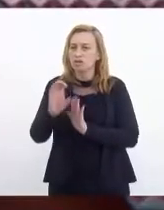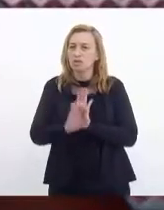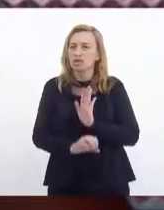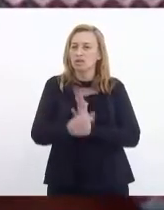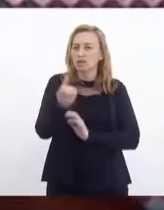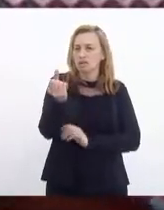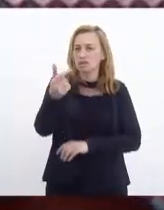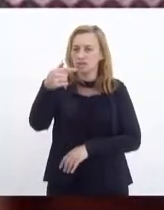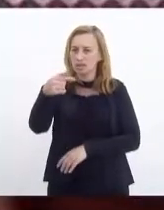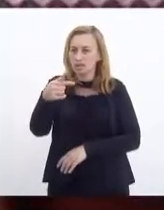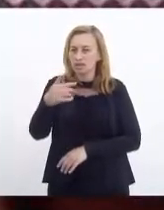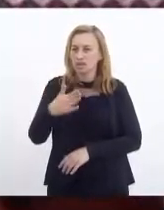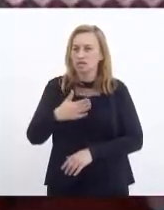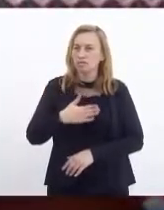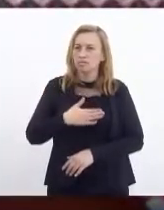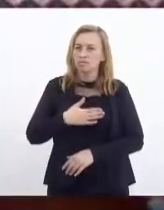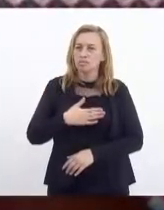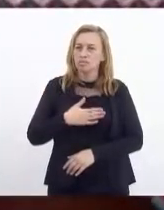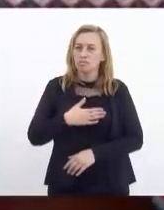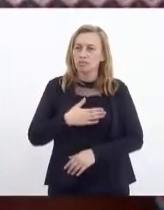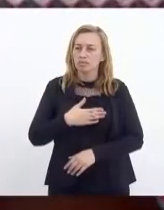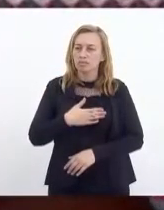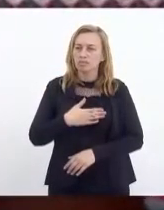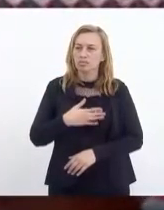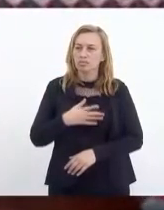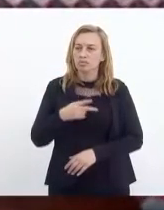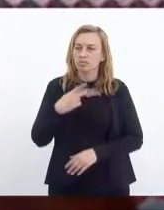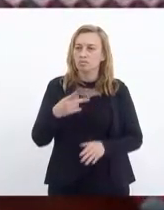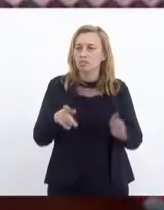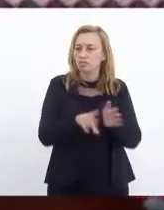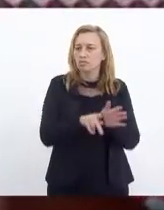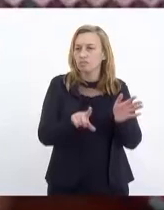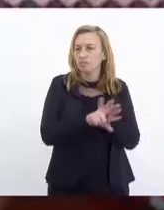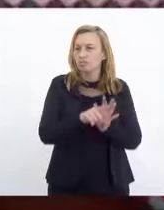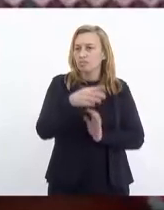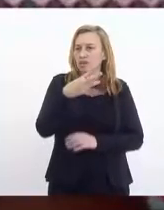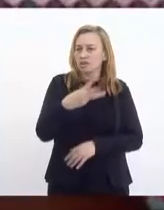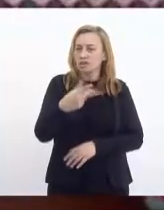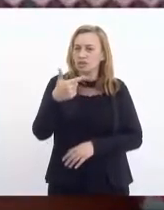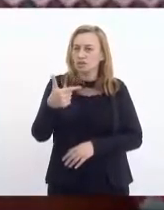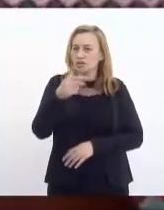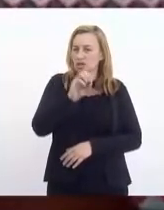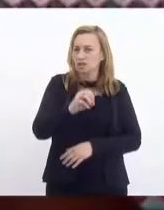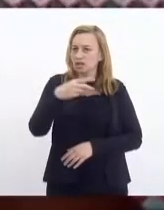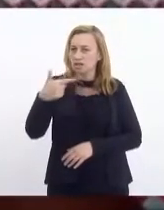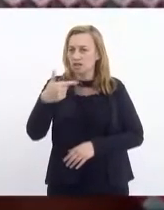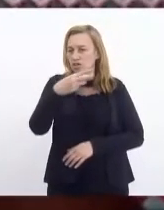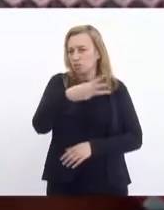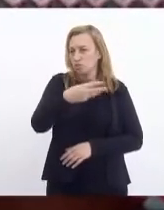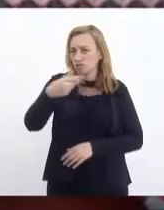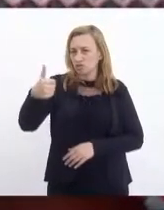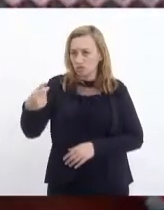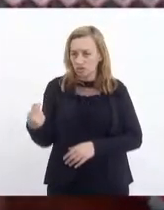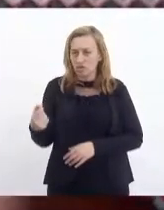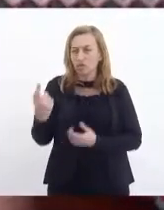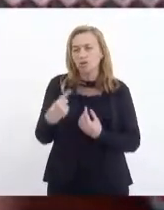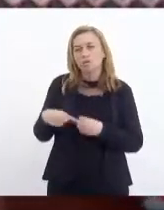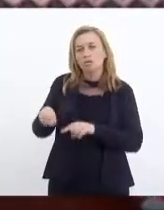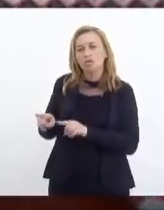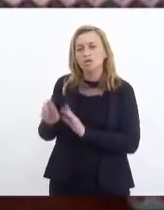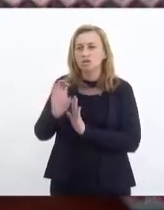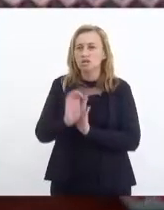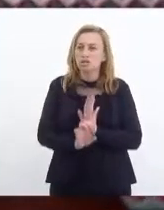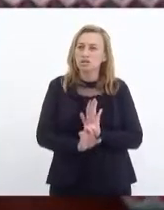E suposto, meu parecer, ao projeto de lei número 3203 de 2020, é contrário